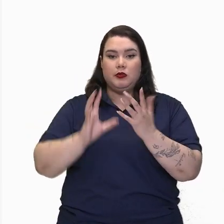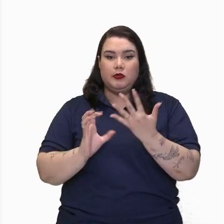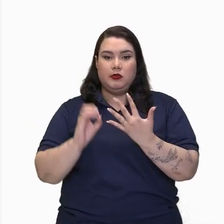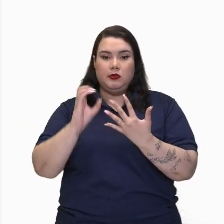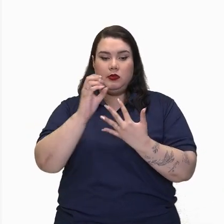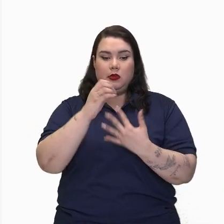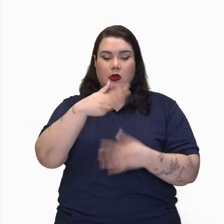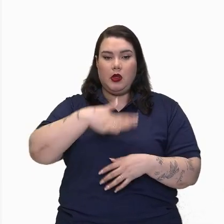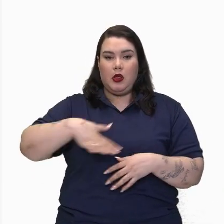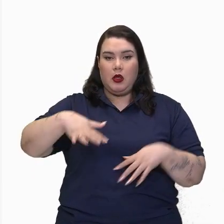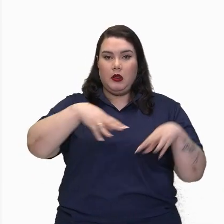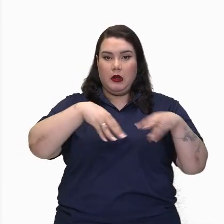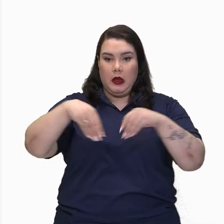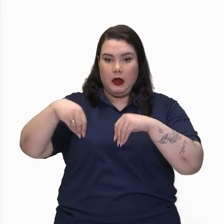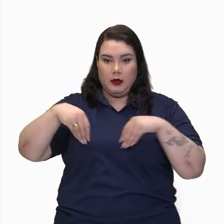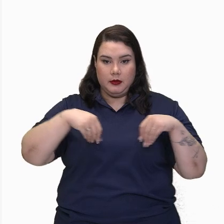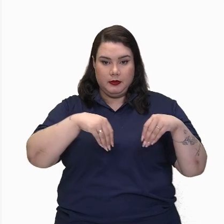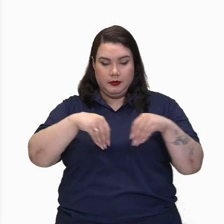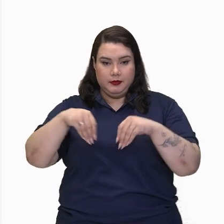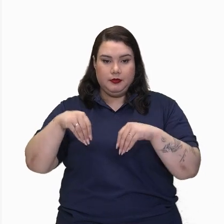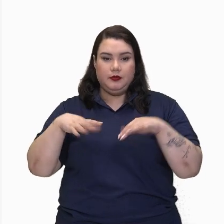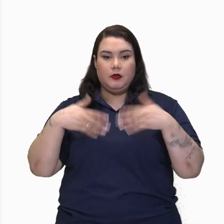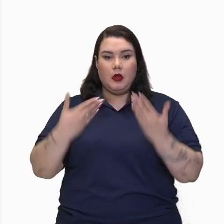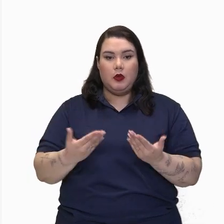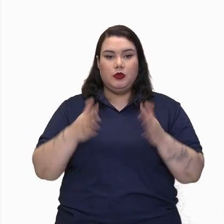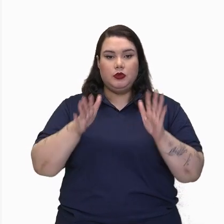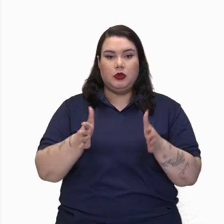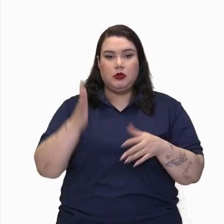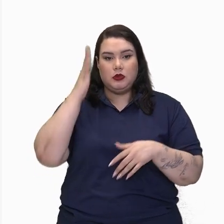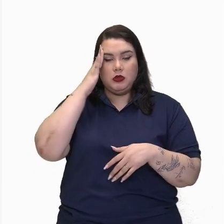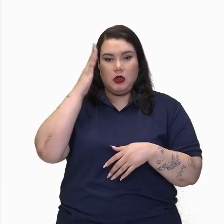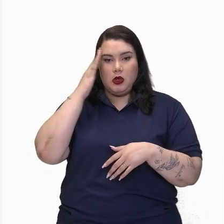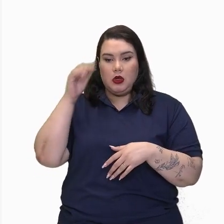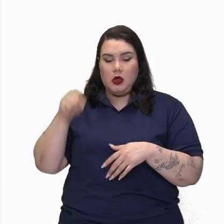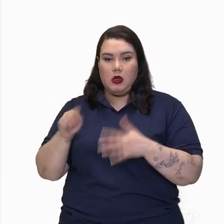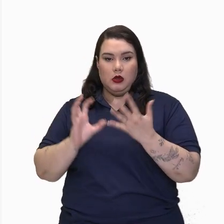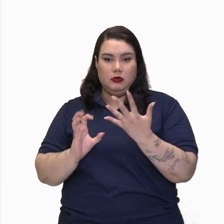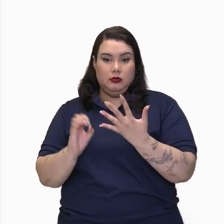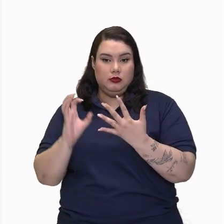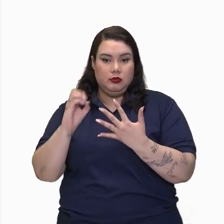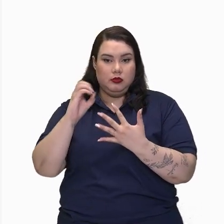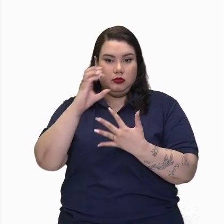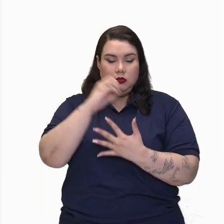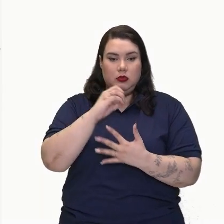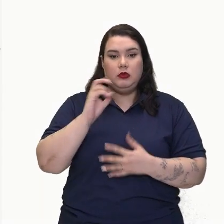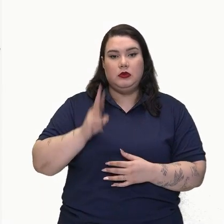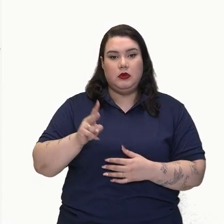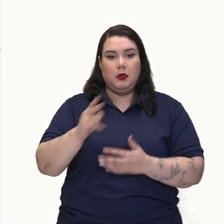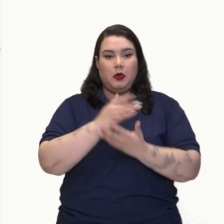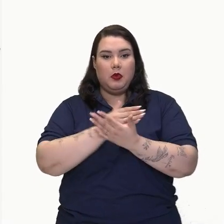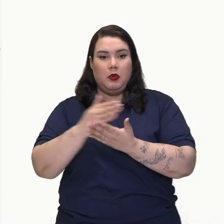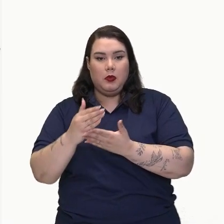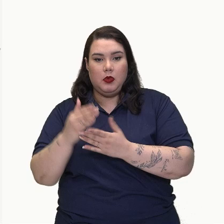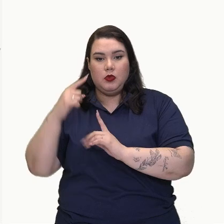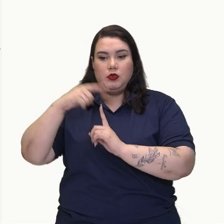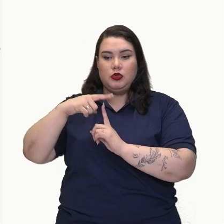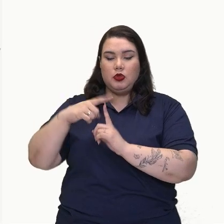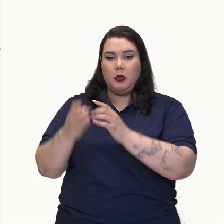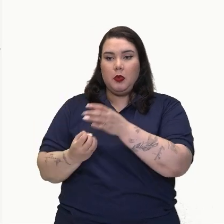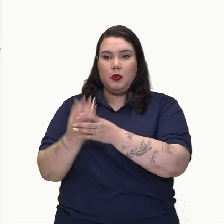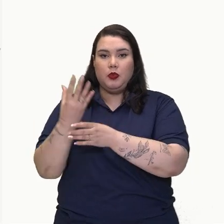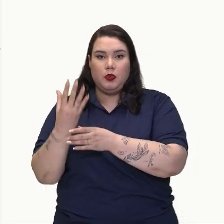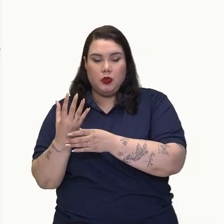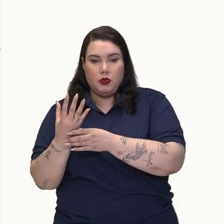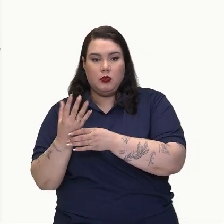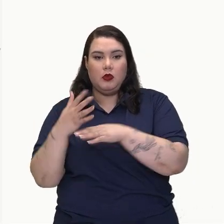ambiente terrestre. Né? Então, a gente já sabe que uma cadeia alimentar, ela sempre vai iniciar com um produtor. Então,